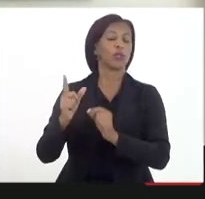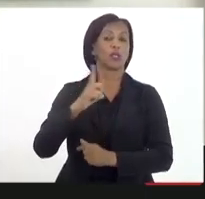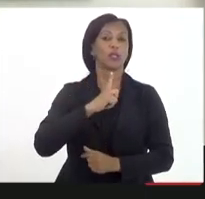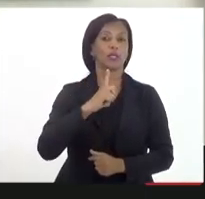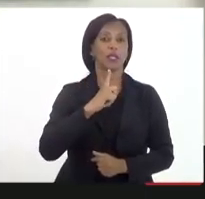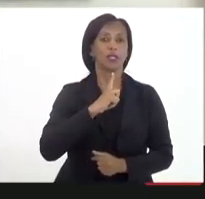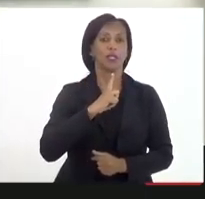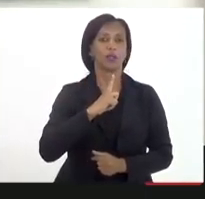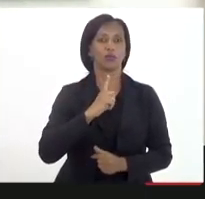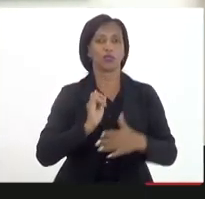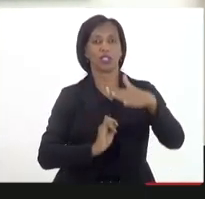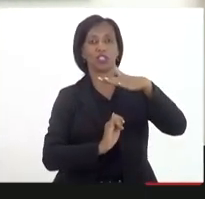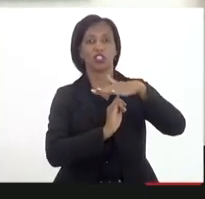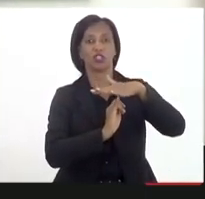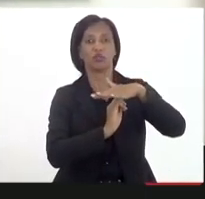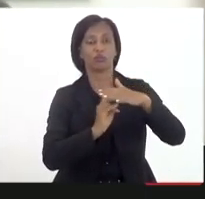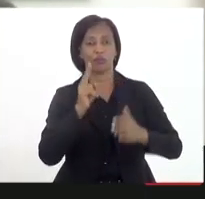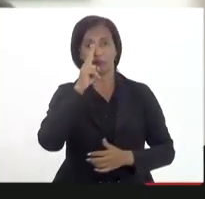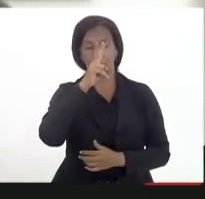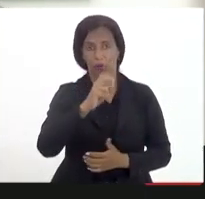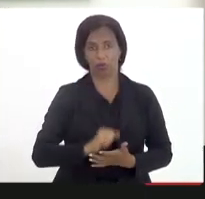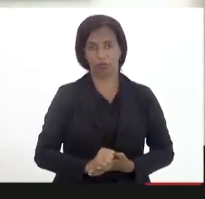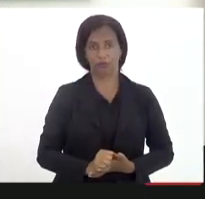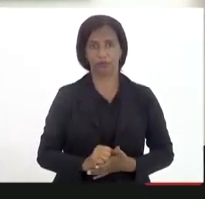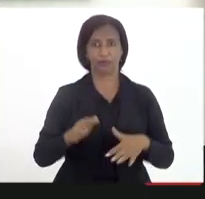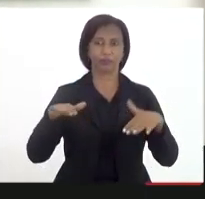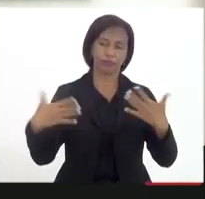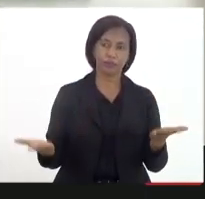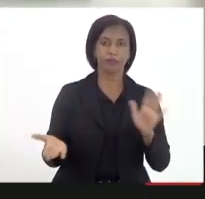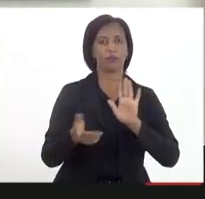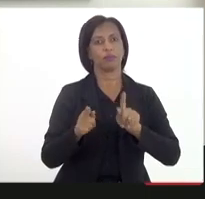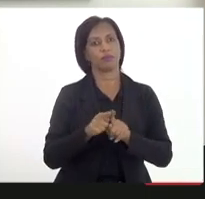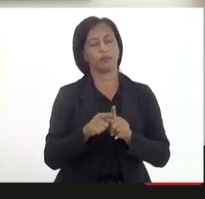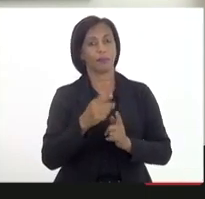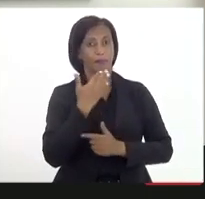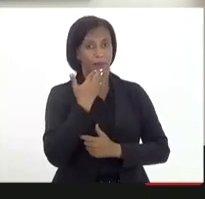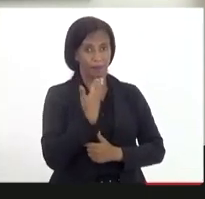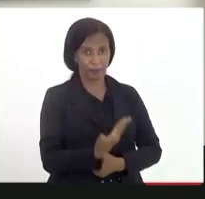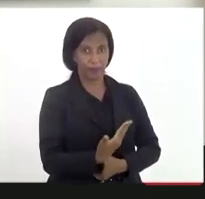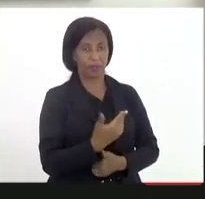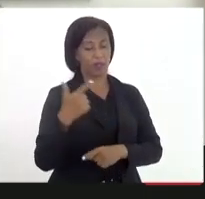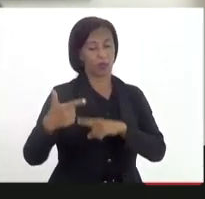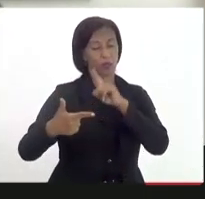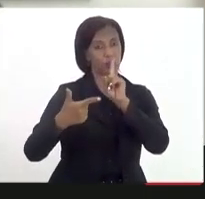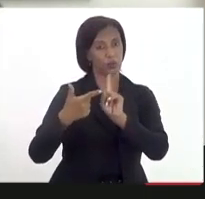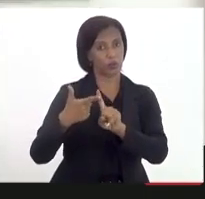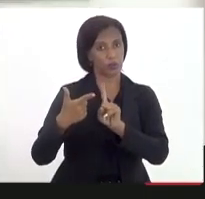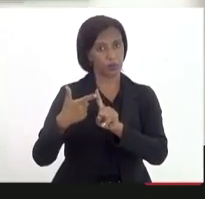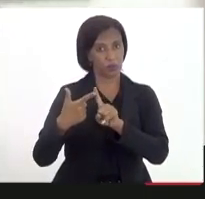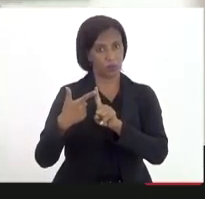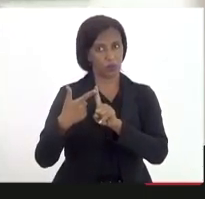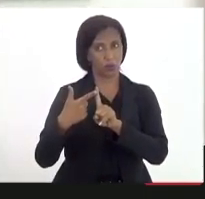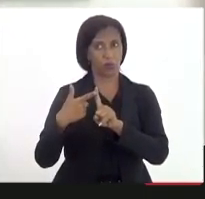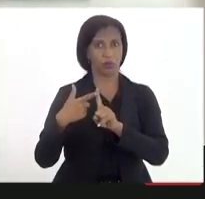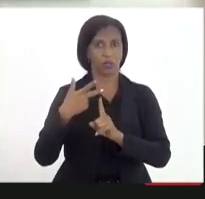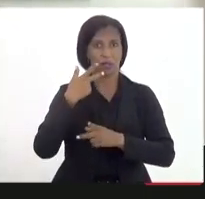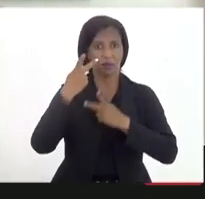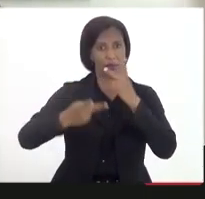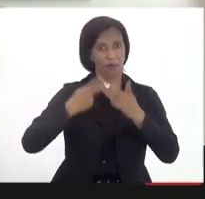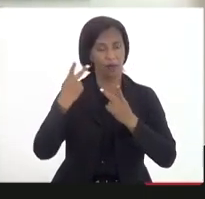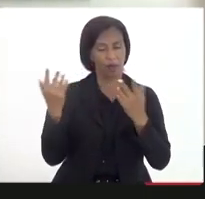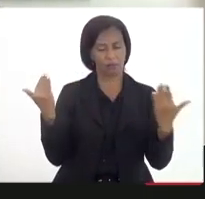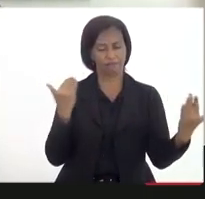ambos do que temos instituição mais forte então eu também proponho que uma segunda abordagem e paralelo